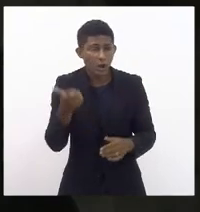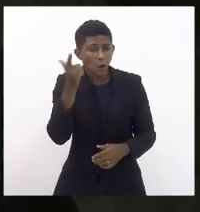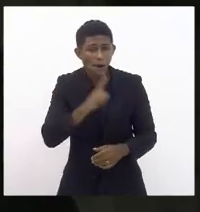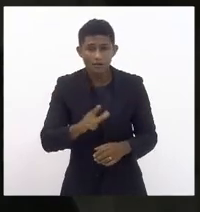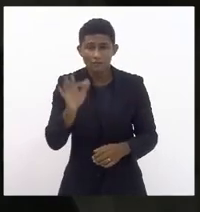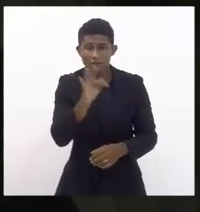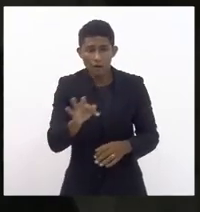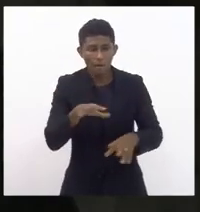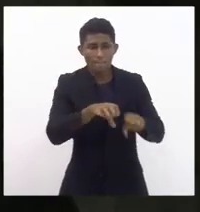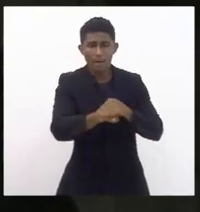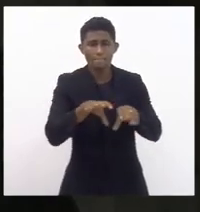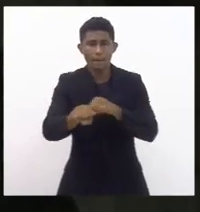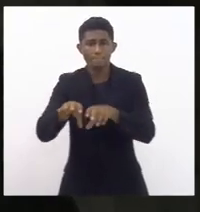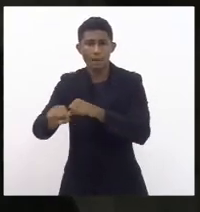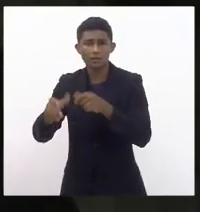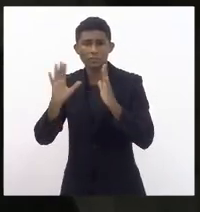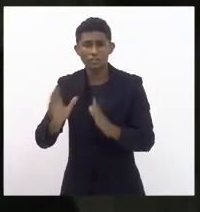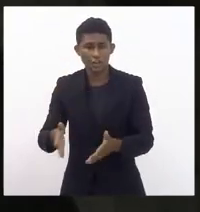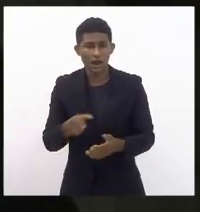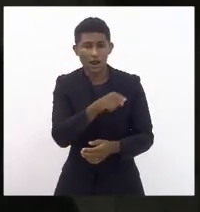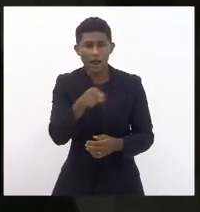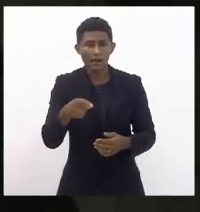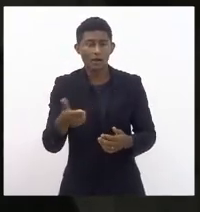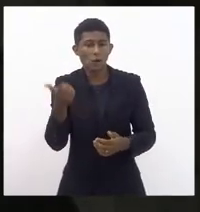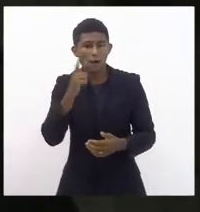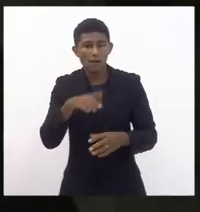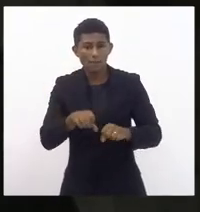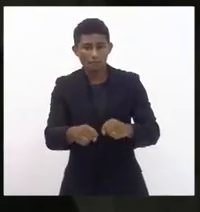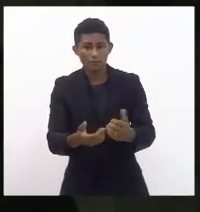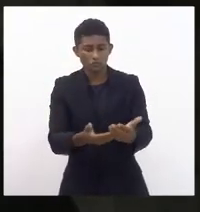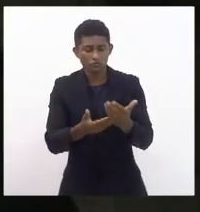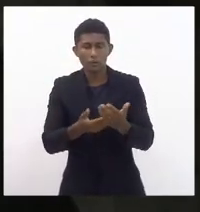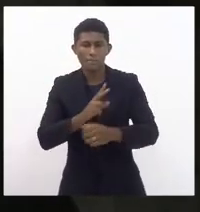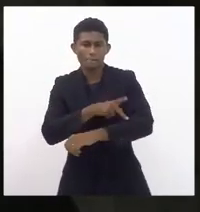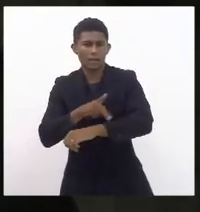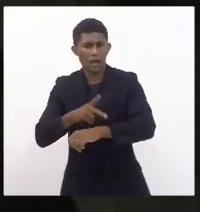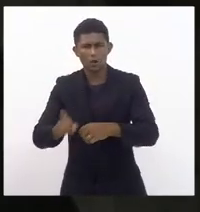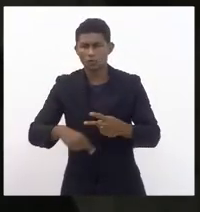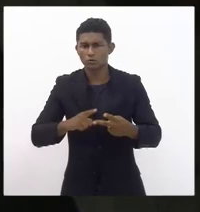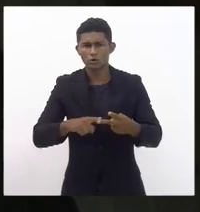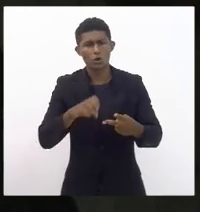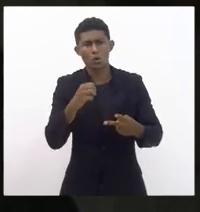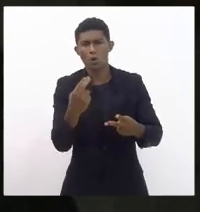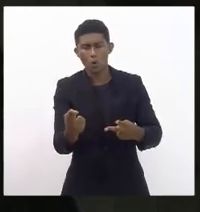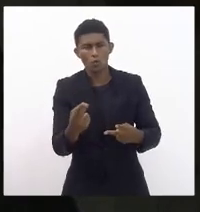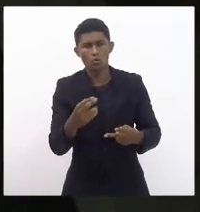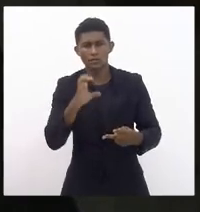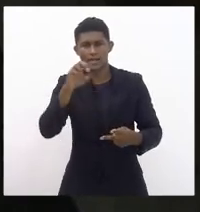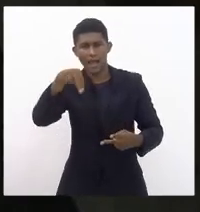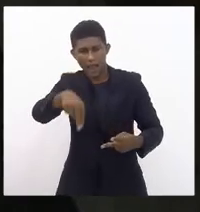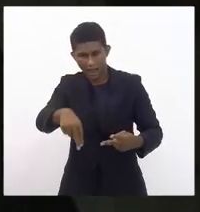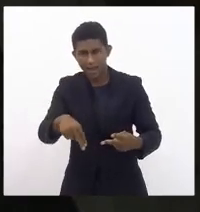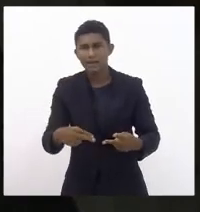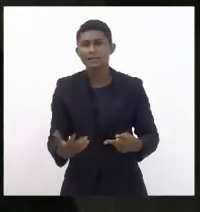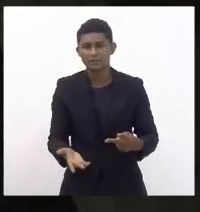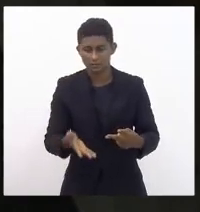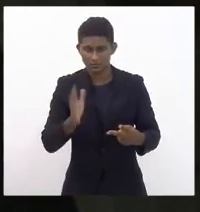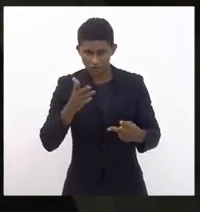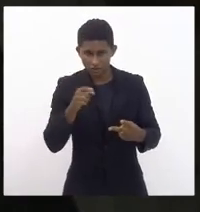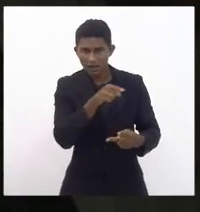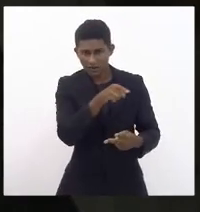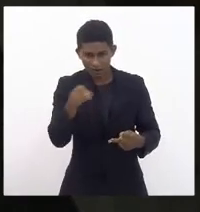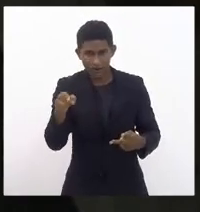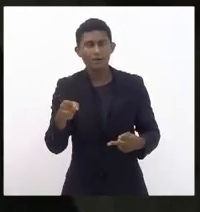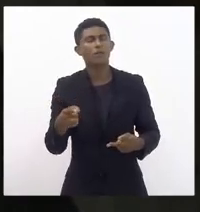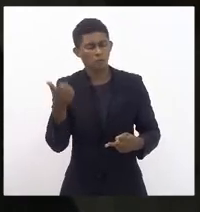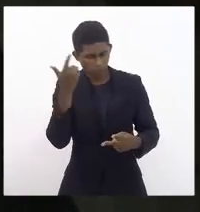já desenvolveram a formação magistério e até titulação seja em pedagogia ou fizeram o curso normal e normal direito ao médico que os habilita